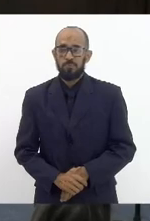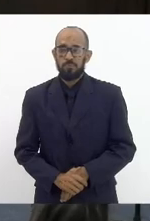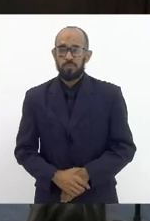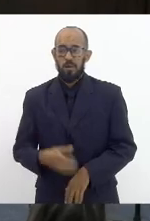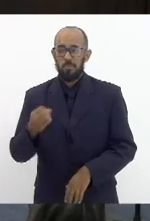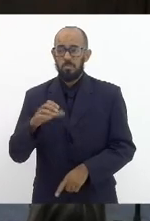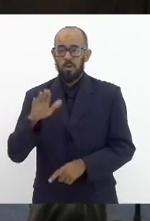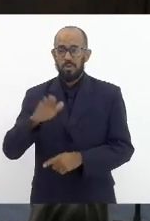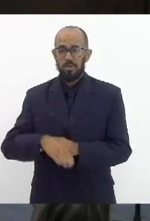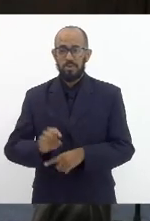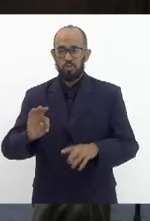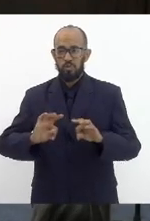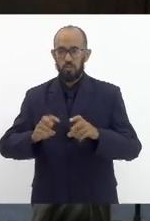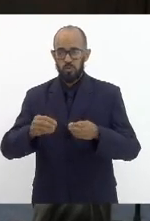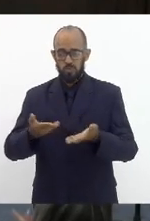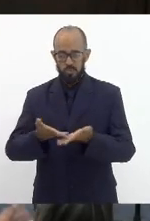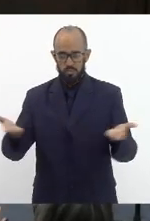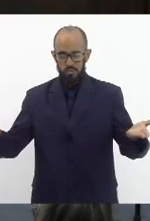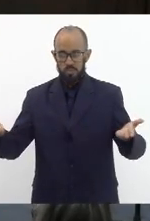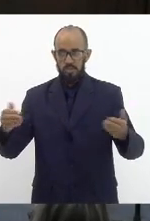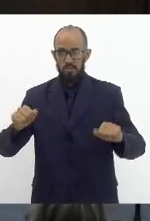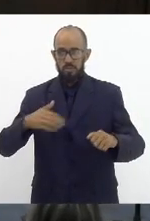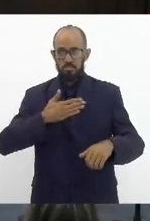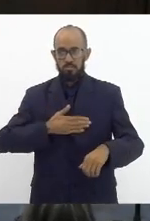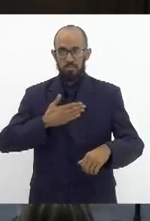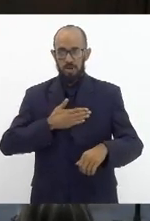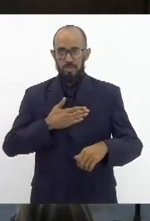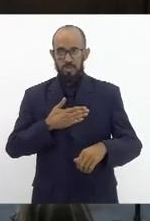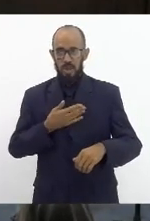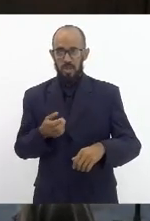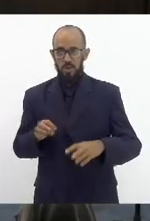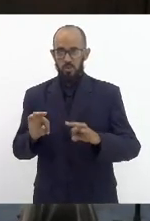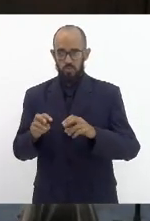Boa tarde a todas e todas. Prazer tê-los aqui.